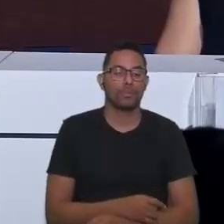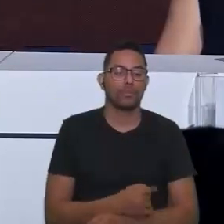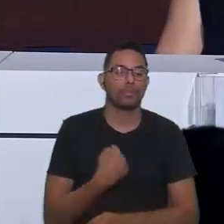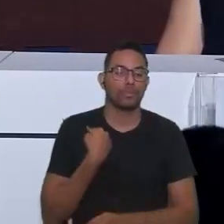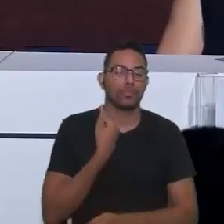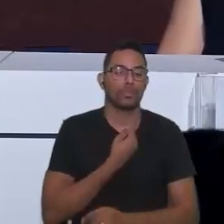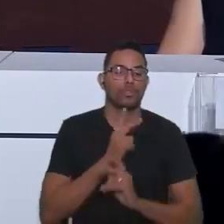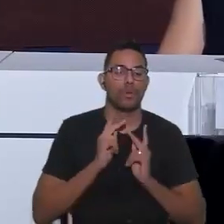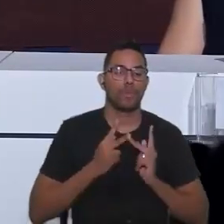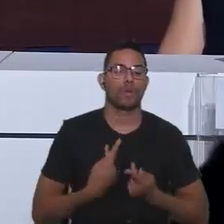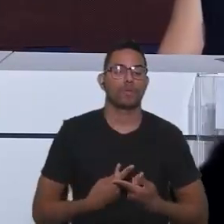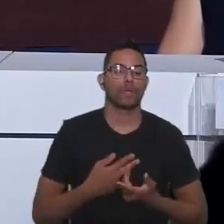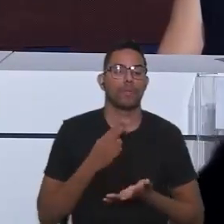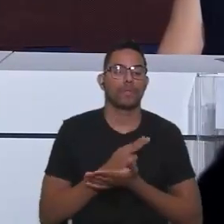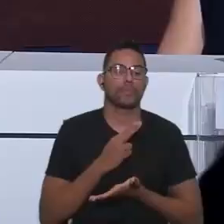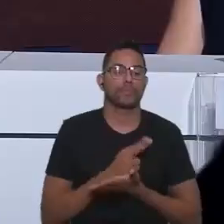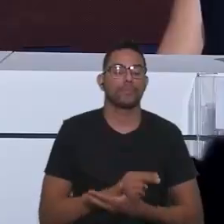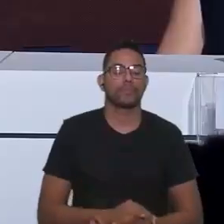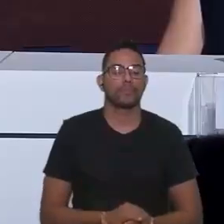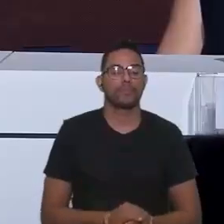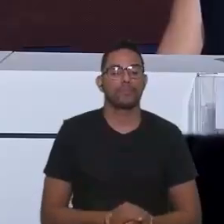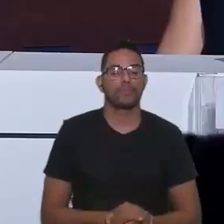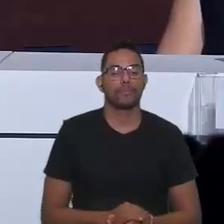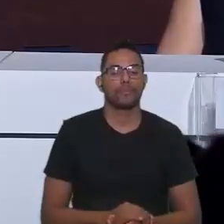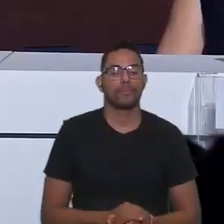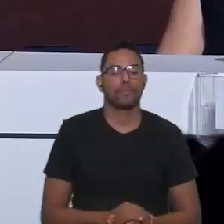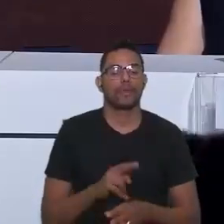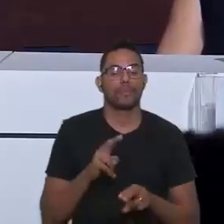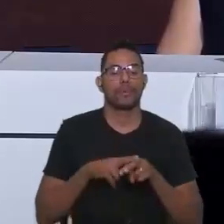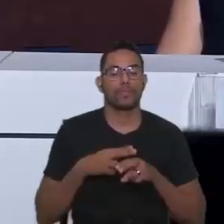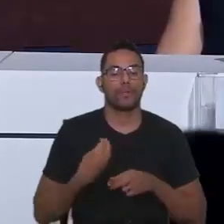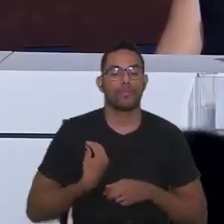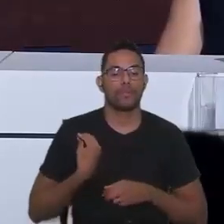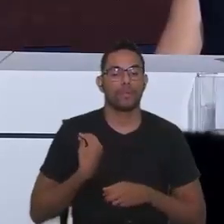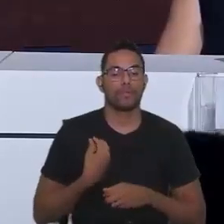nos humanizar de uma vez por todas. E por isso